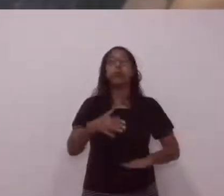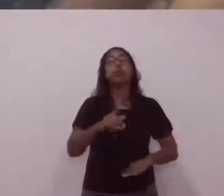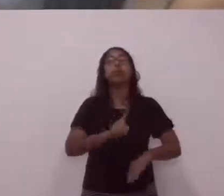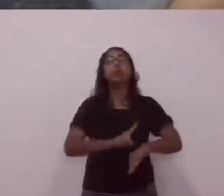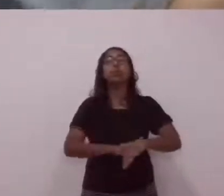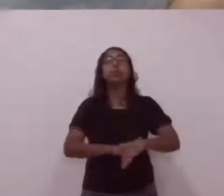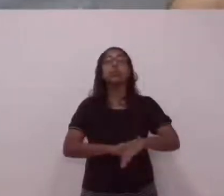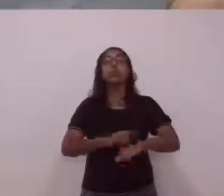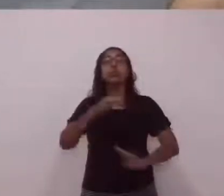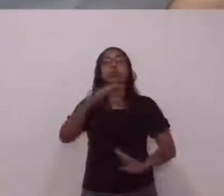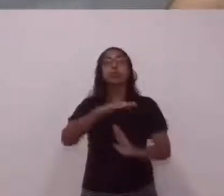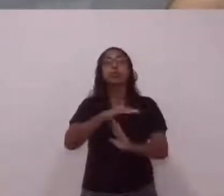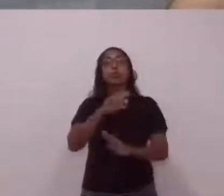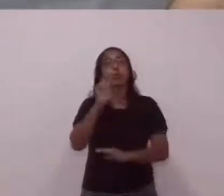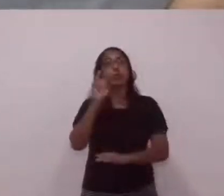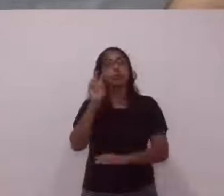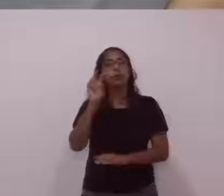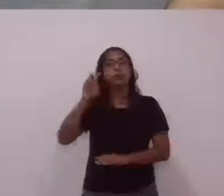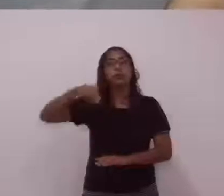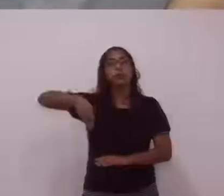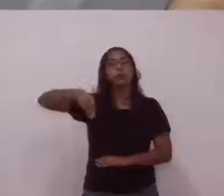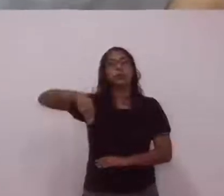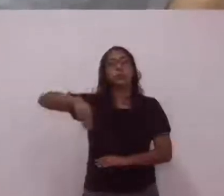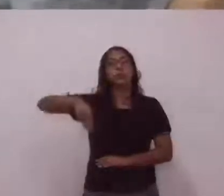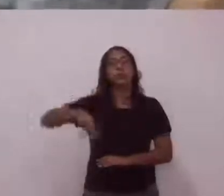cronometrado em cinco minutos.